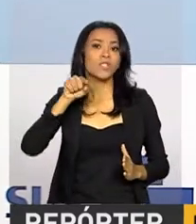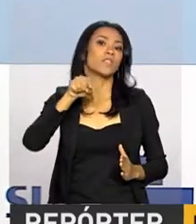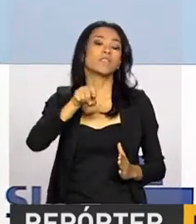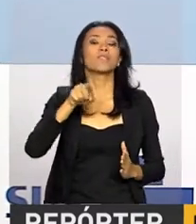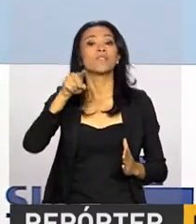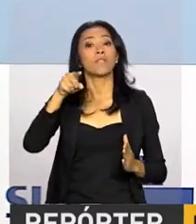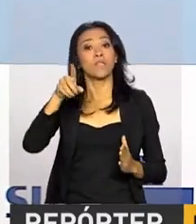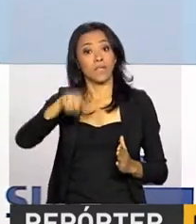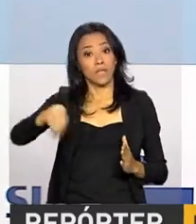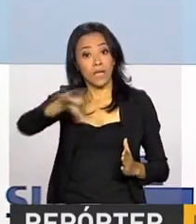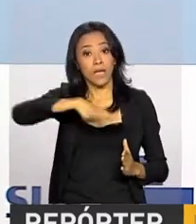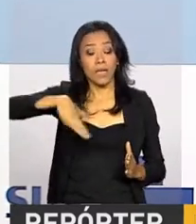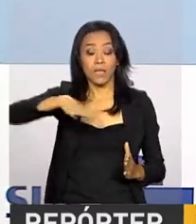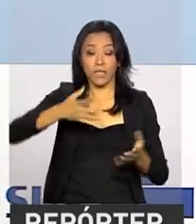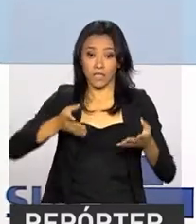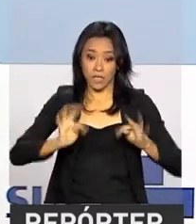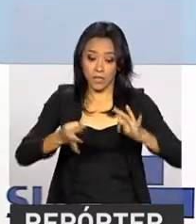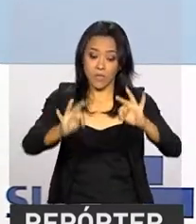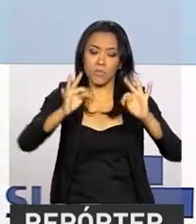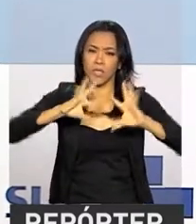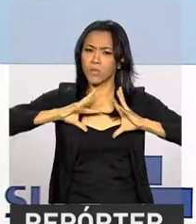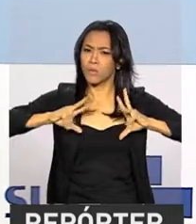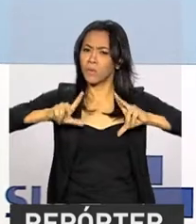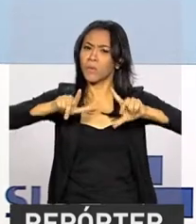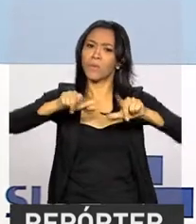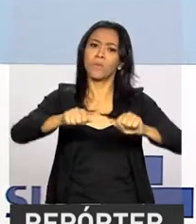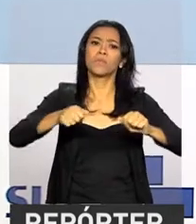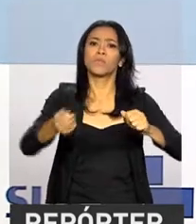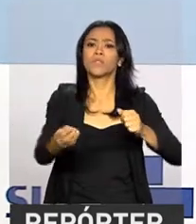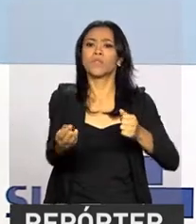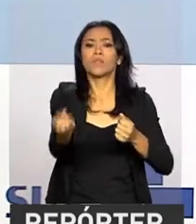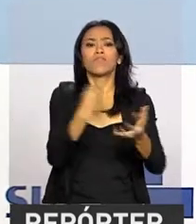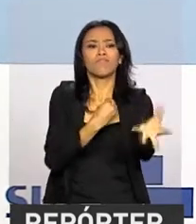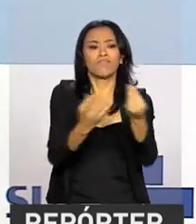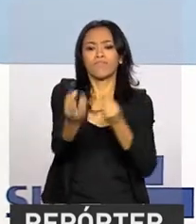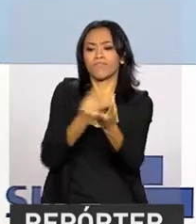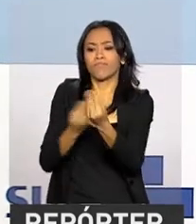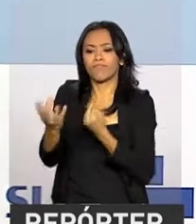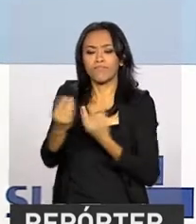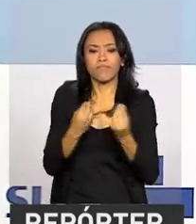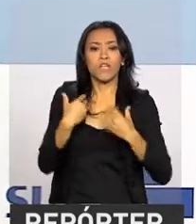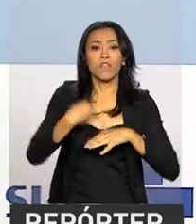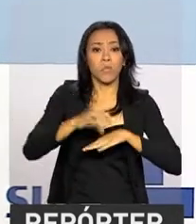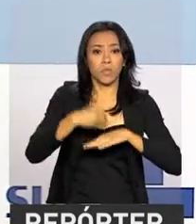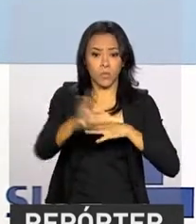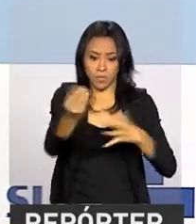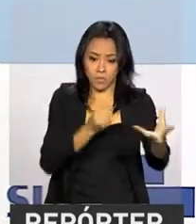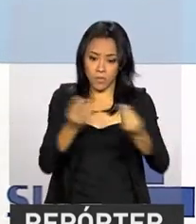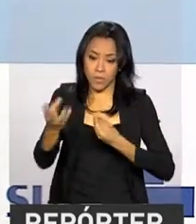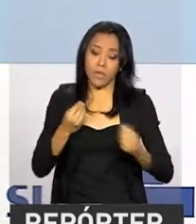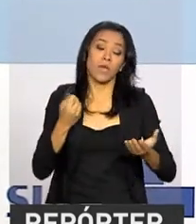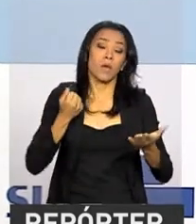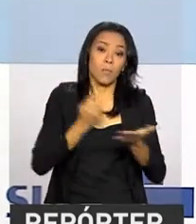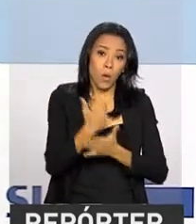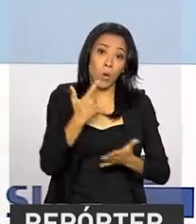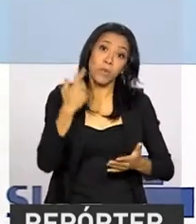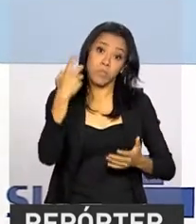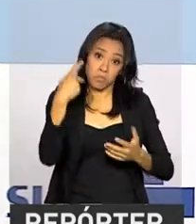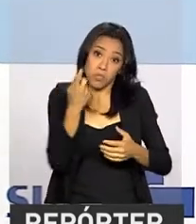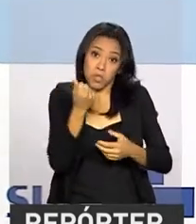tecnológica para que todos enviem os seus dados de compra de medicamentos com recursos próprios ou do ministério